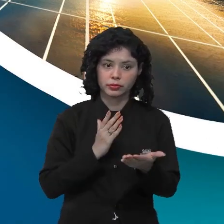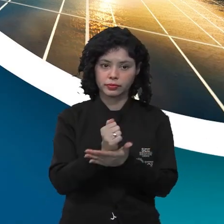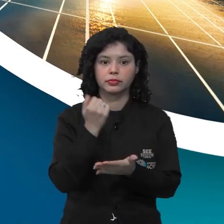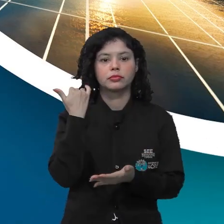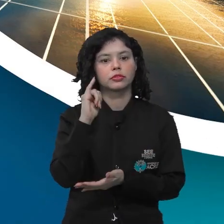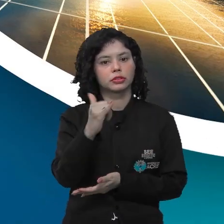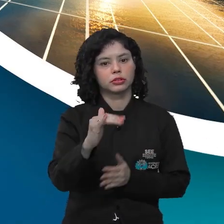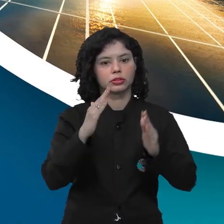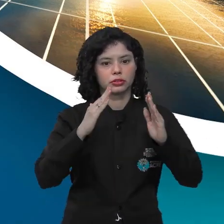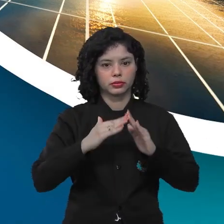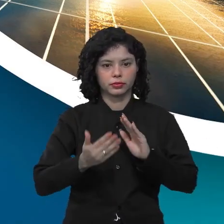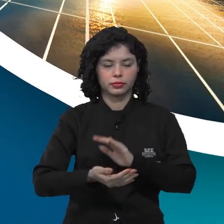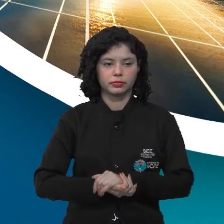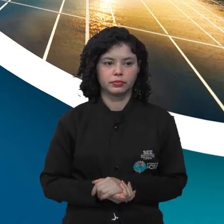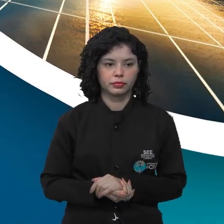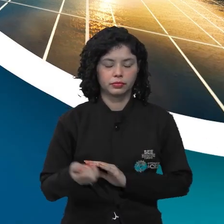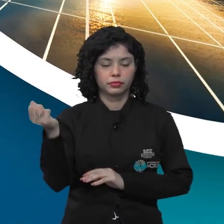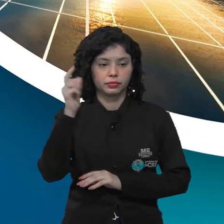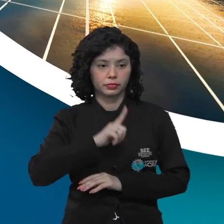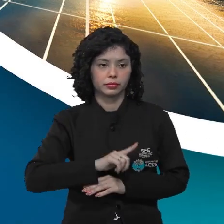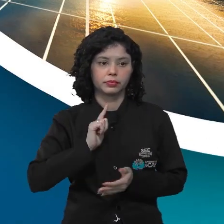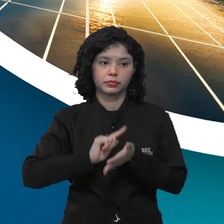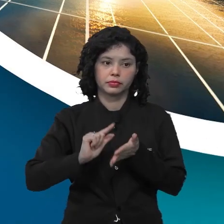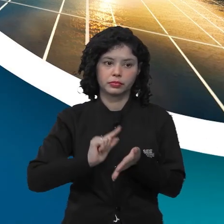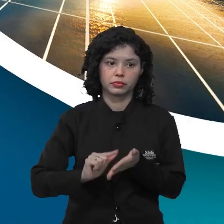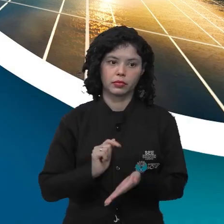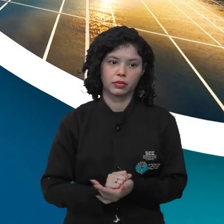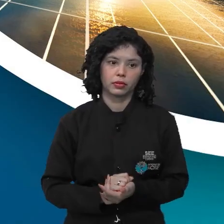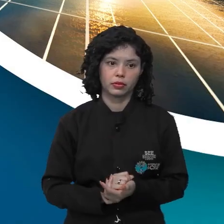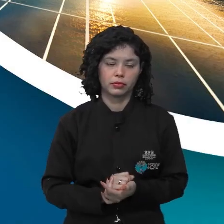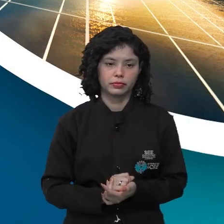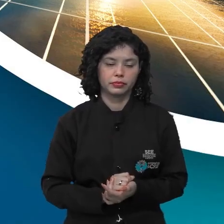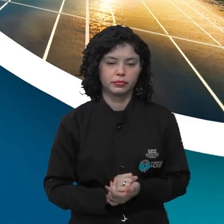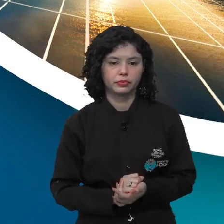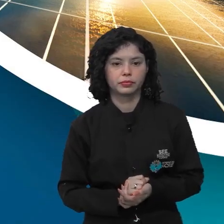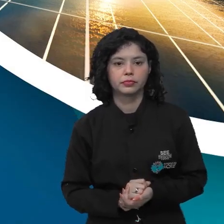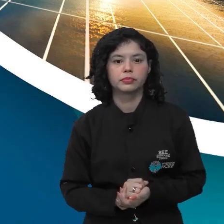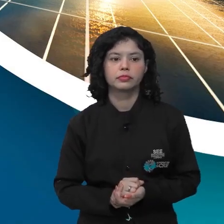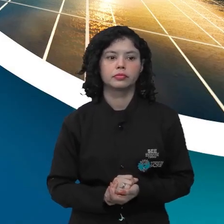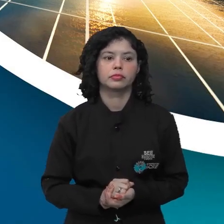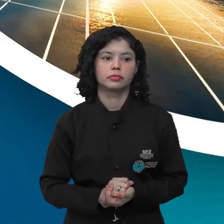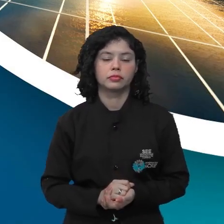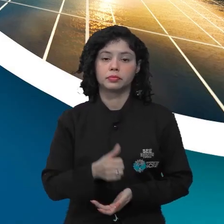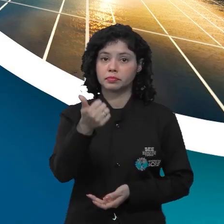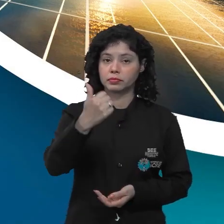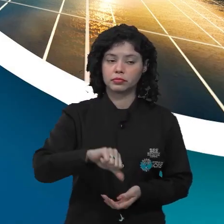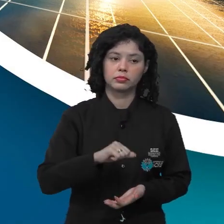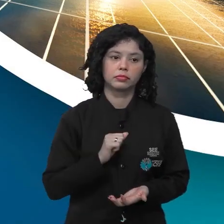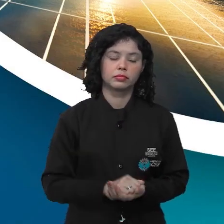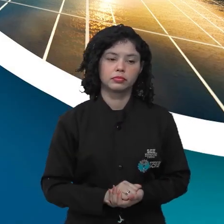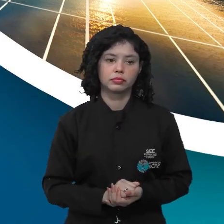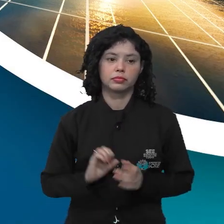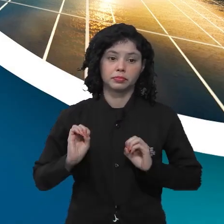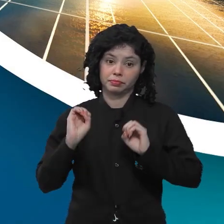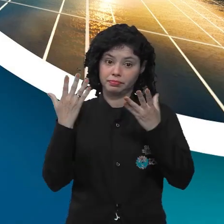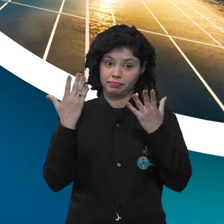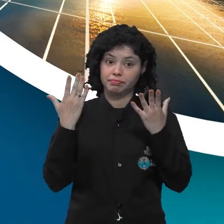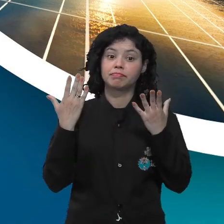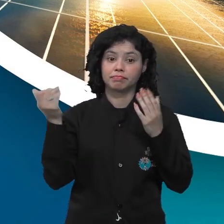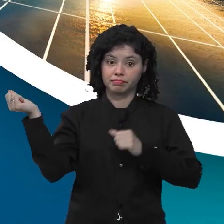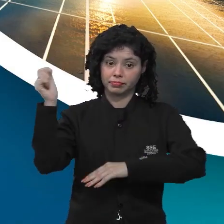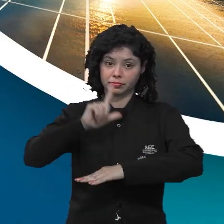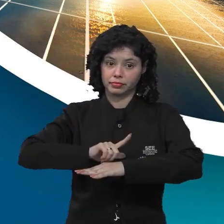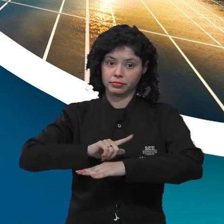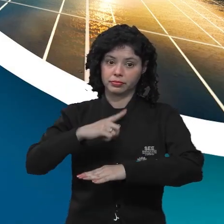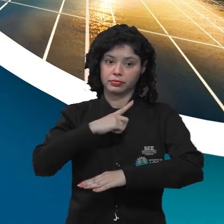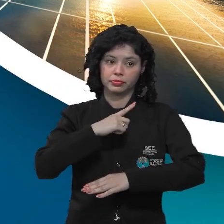de energia solar. Então, faz ali a limpeza e tá ótimo. E as desvantagens, que vai depender das condições climáticas,